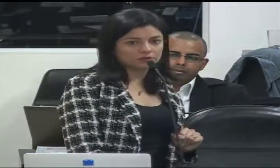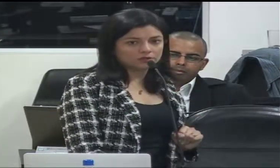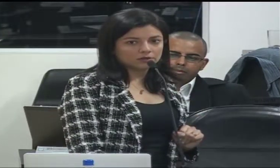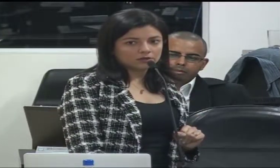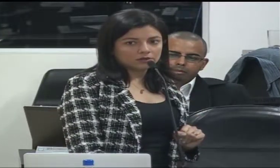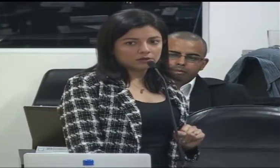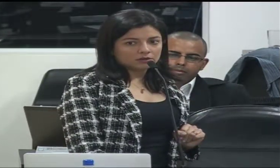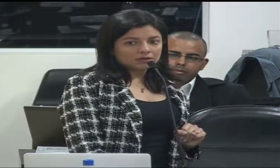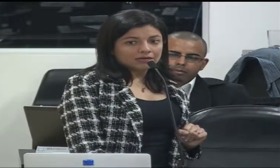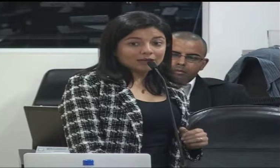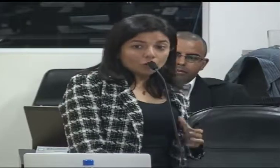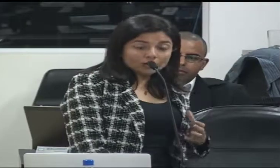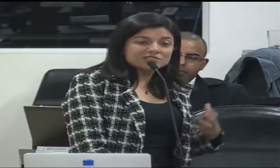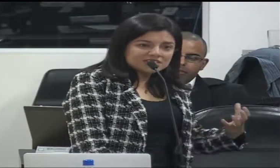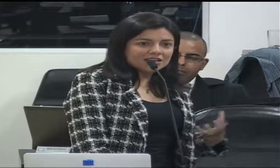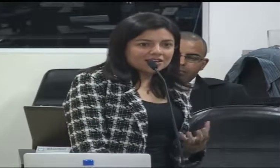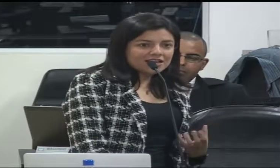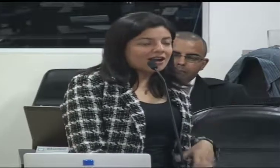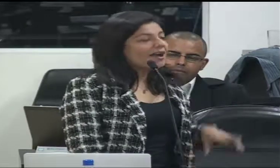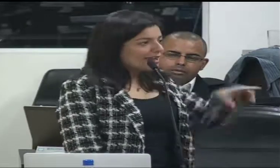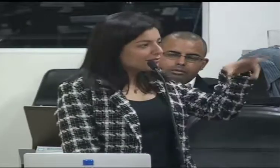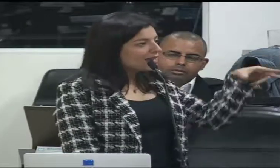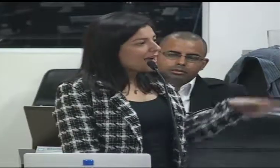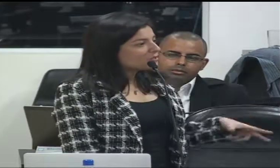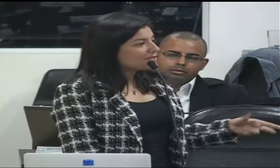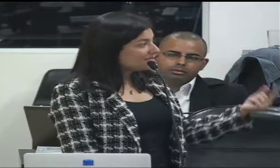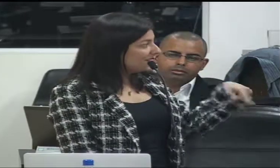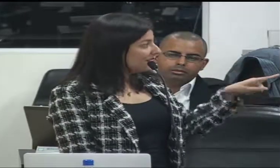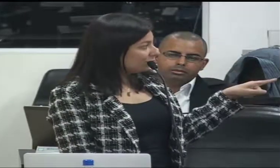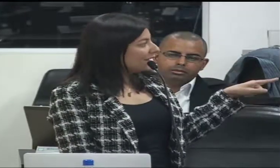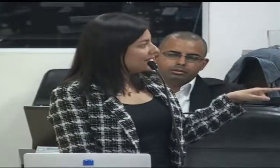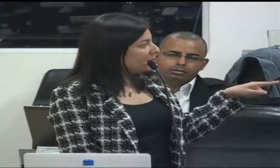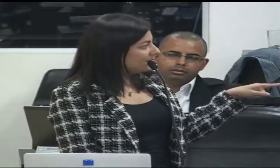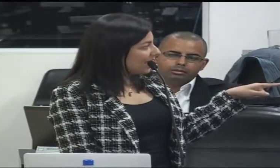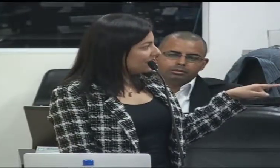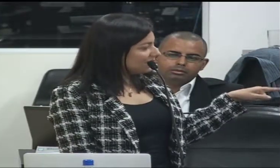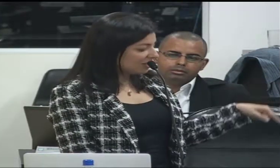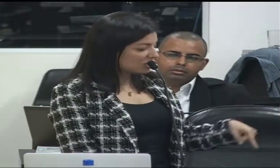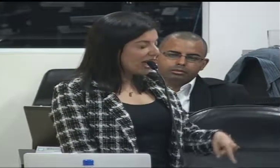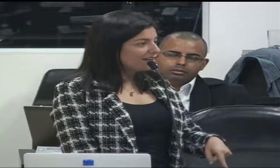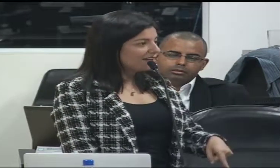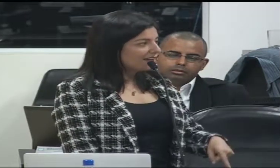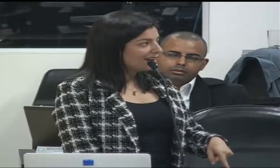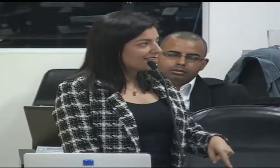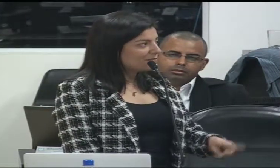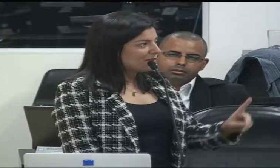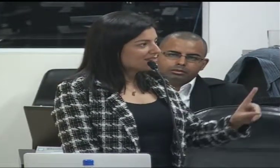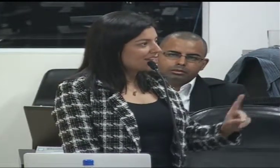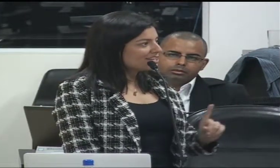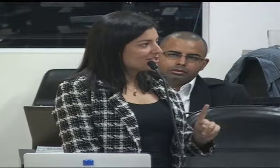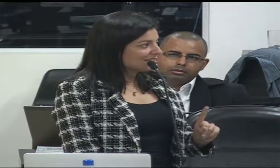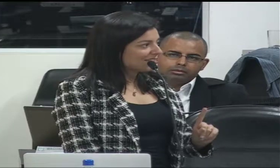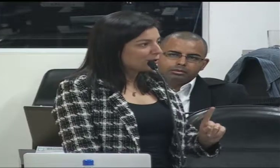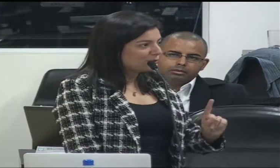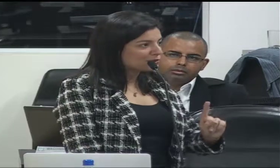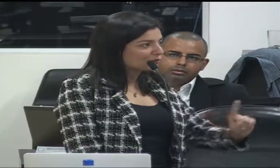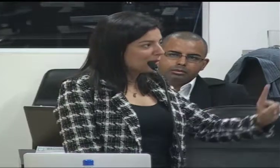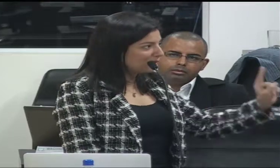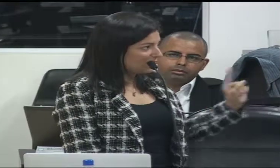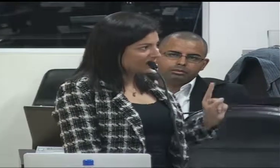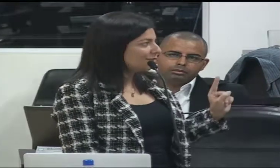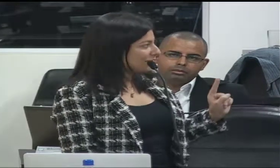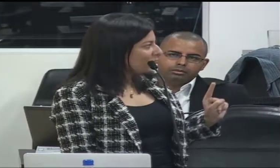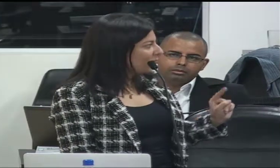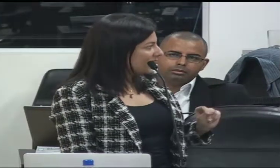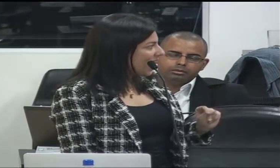executivo. Então, quando se cria, entre aspas, esse grito da independência, que já recebi mensagens até do pessoal da